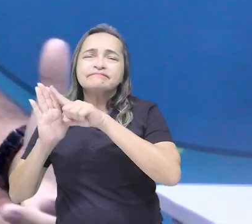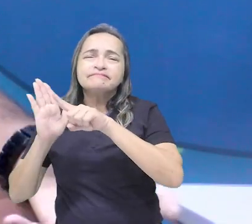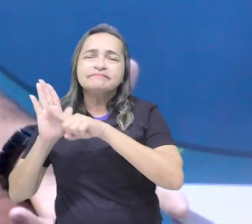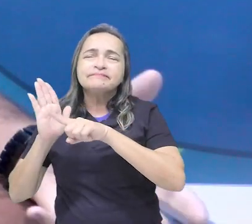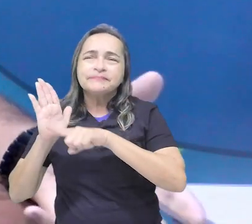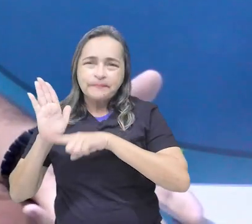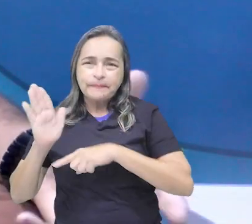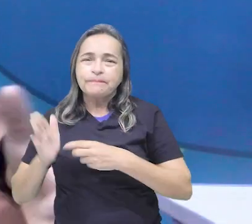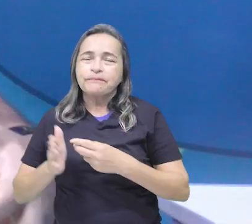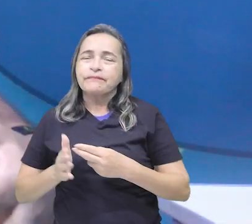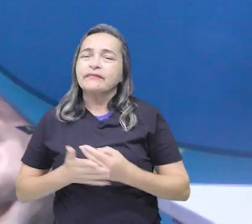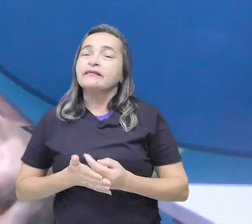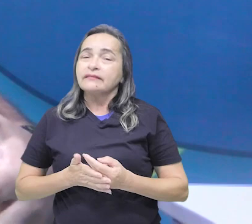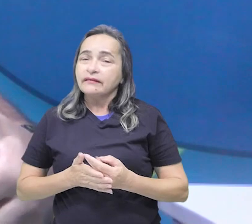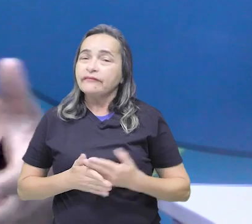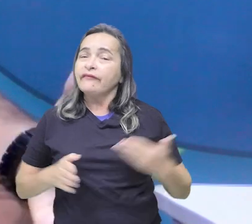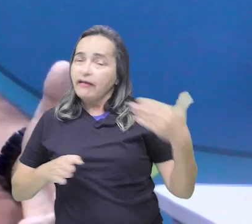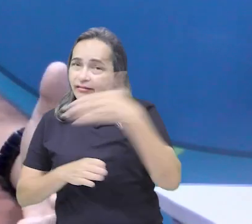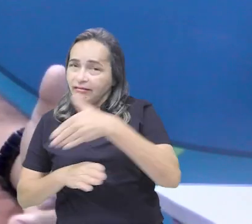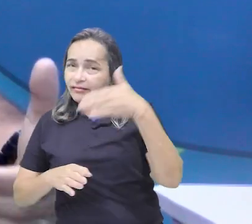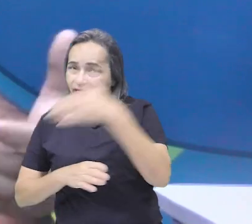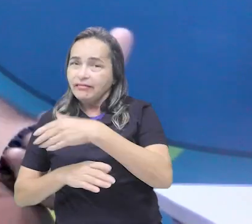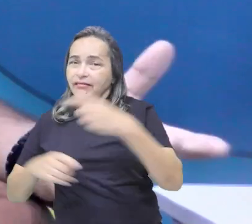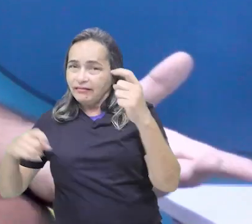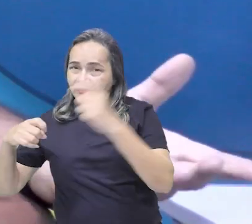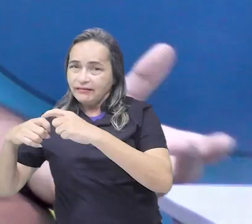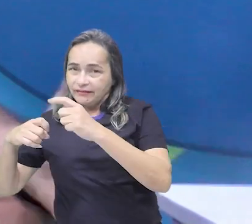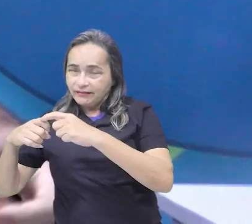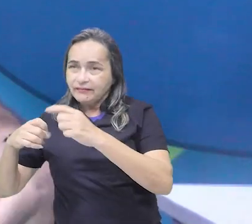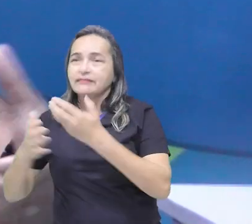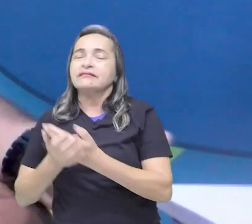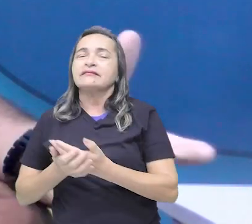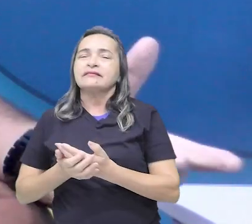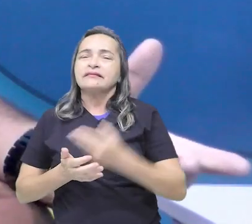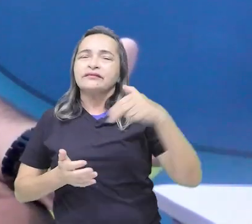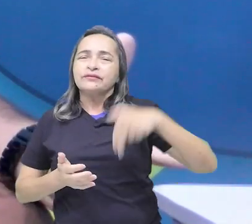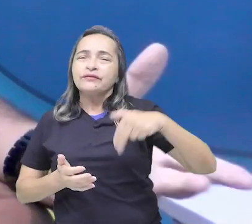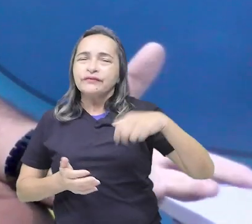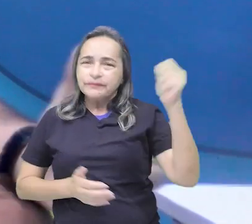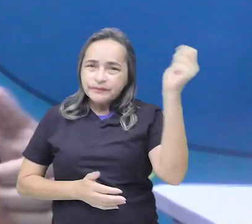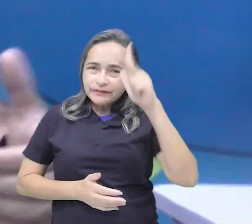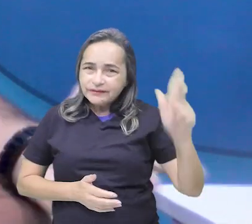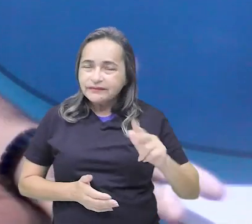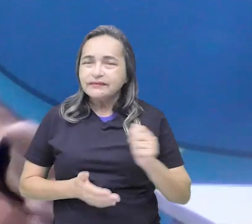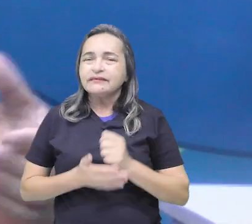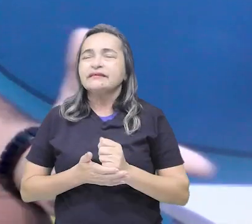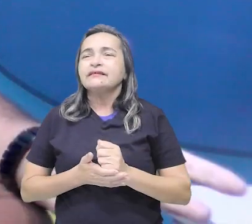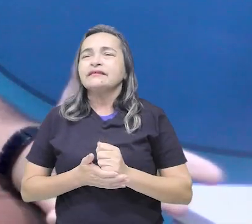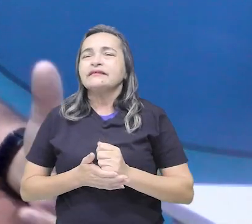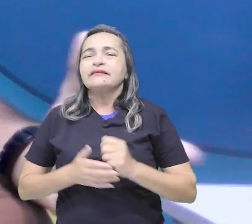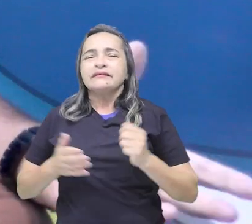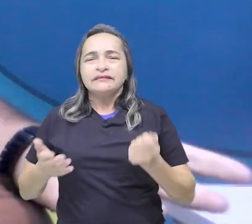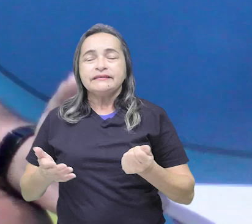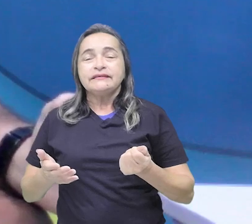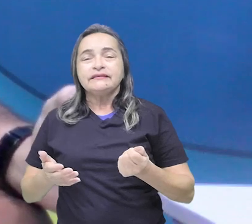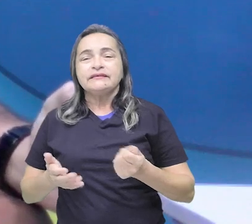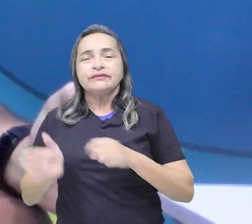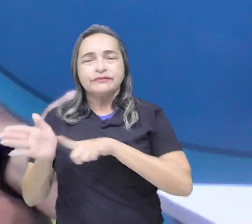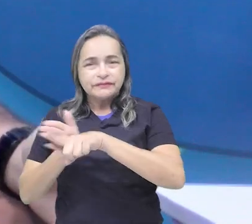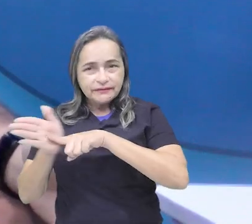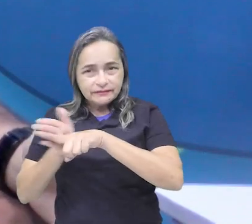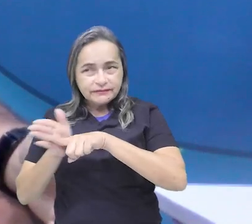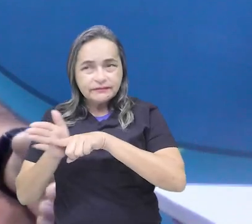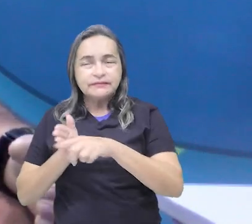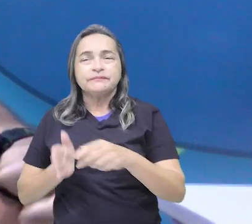tem procurado mais uma oferta de saúde através do Novembro Azul e através da coleta do PSA, dos cuidados referentes ao câncer da